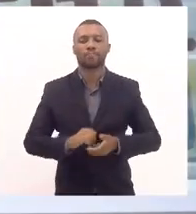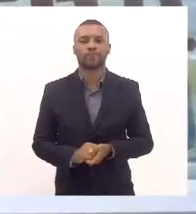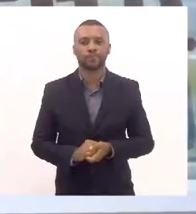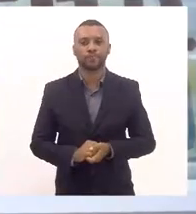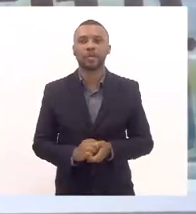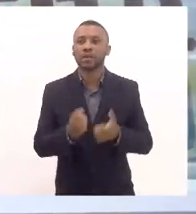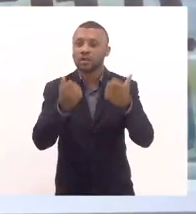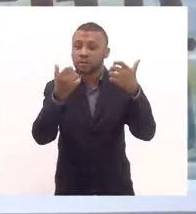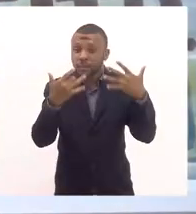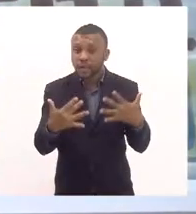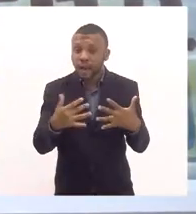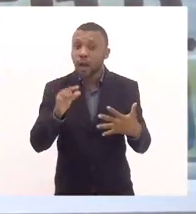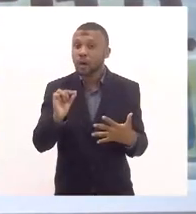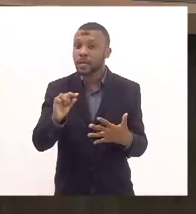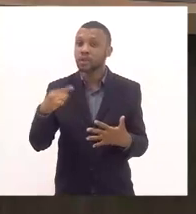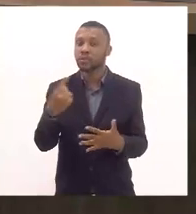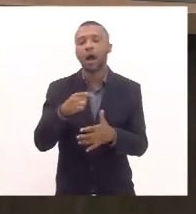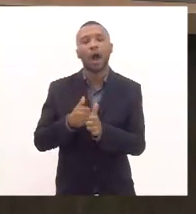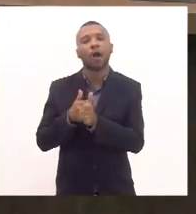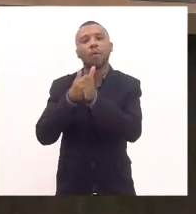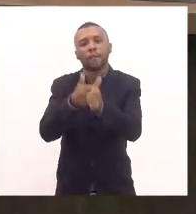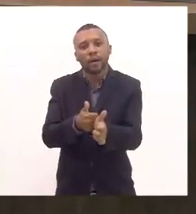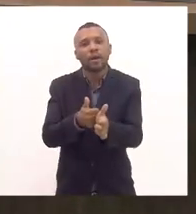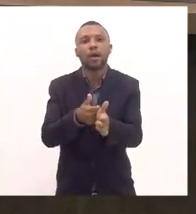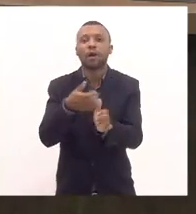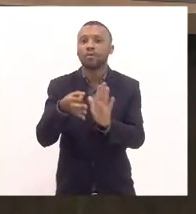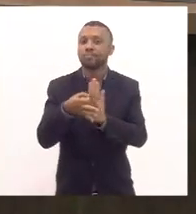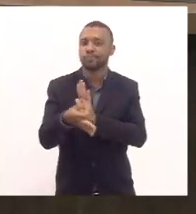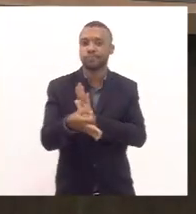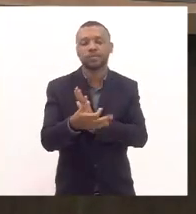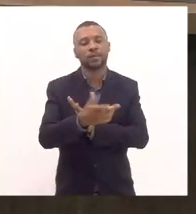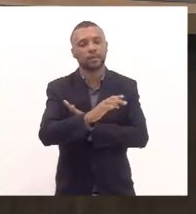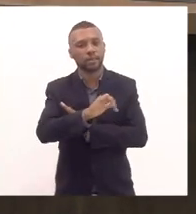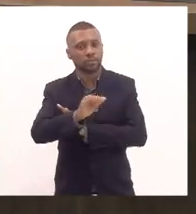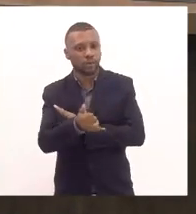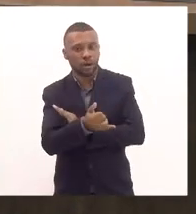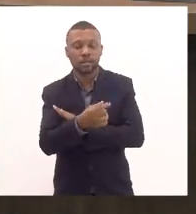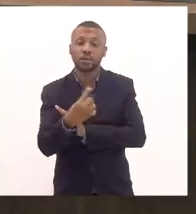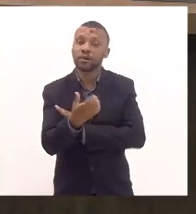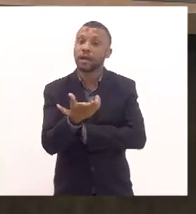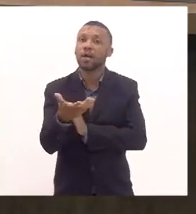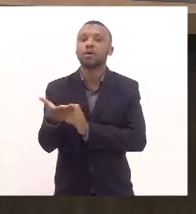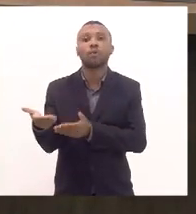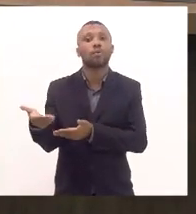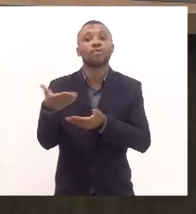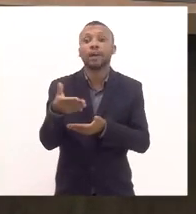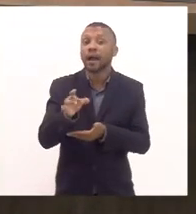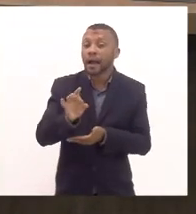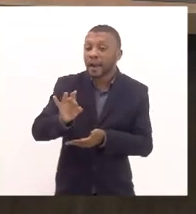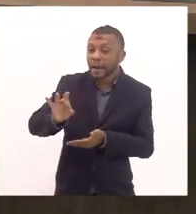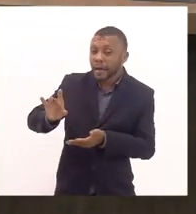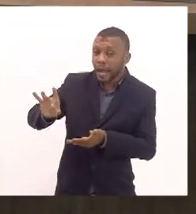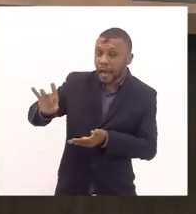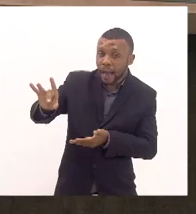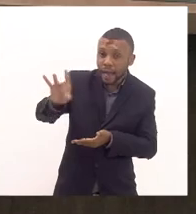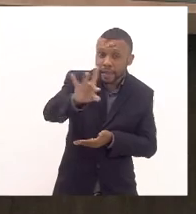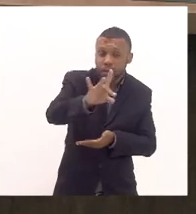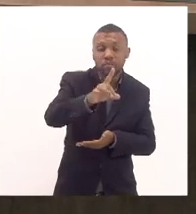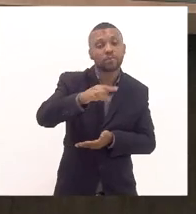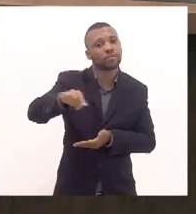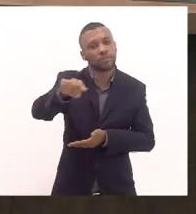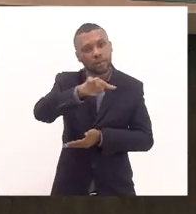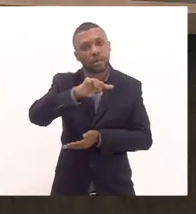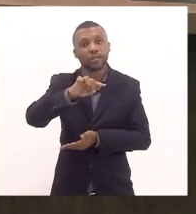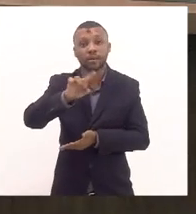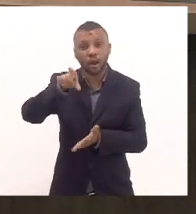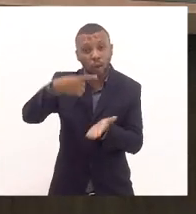quer dizer que a gente acompanha o parecer da comissão de concessão justiça e quero convidar cada um e cada uma de vocês